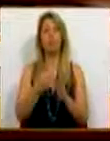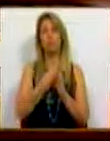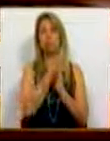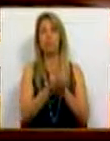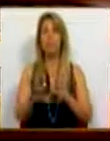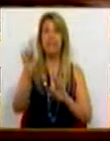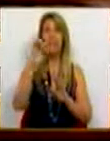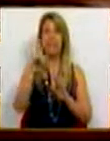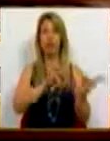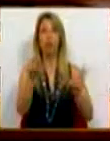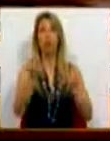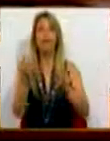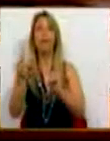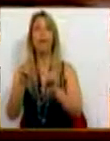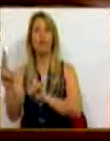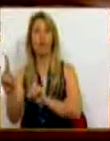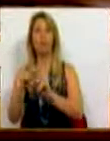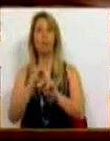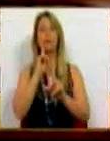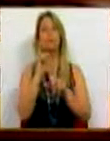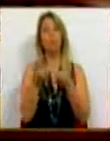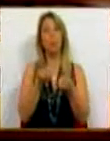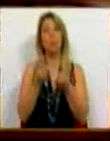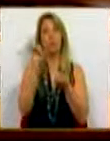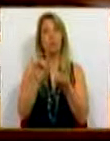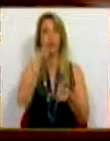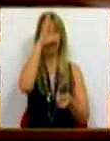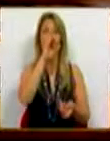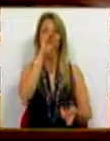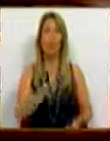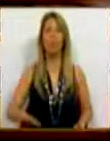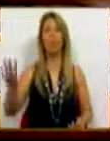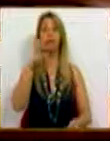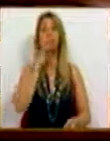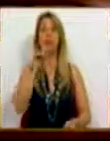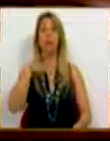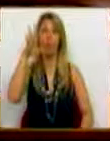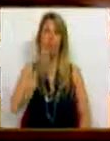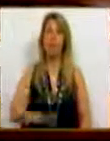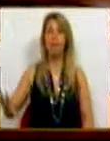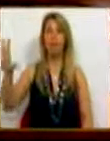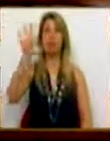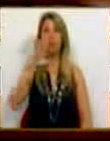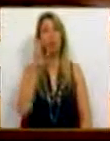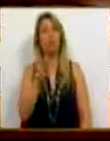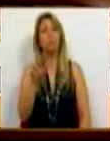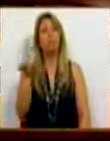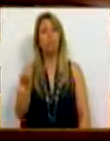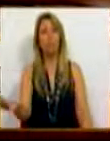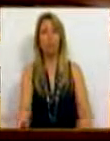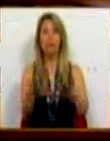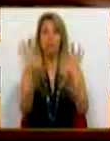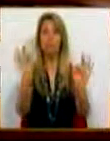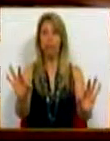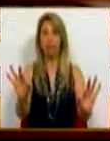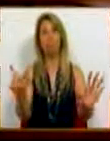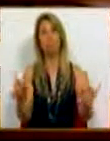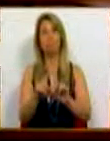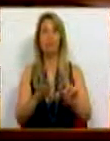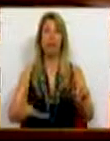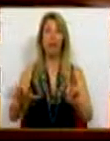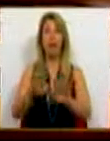de Reformas coordenado pelo Ministério do Ambiente. O território nacional, que olhamos também com o mar que nos pertence, é